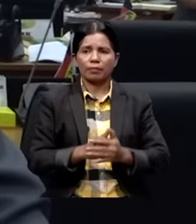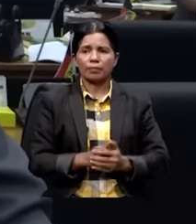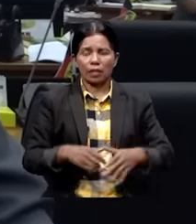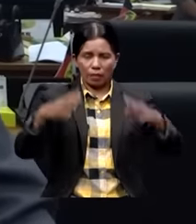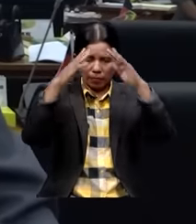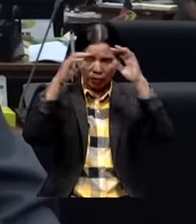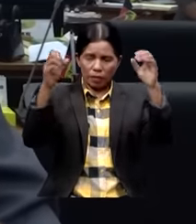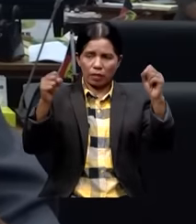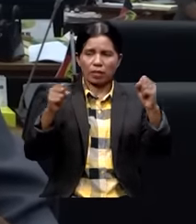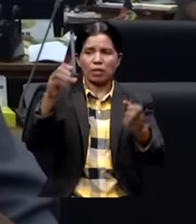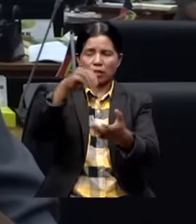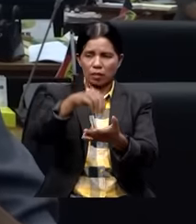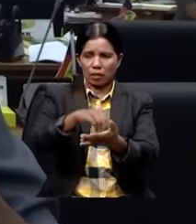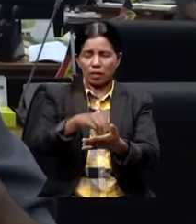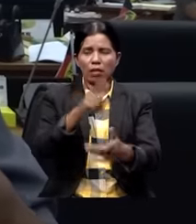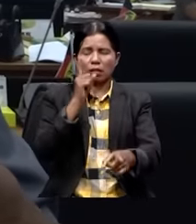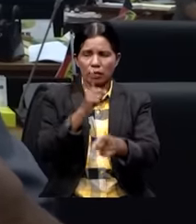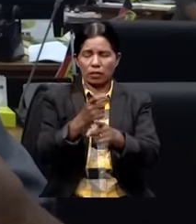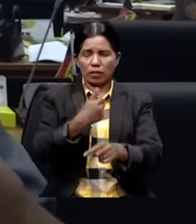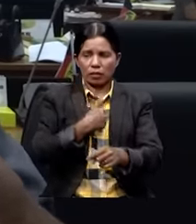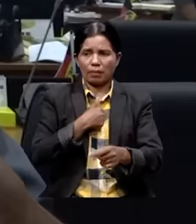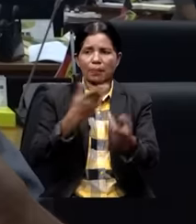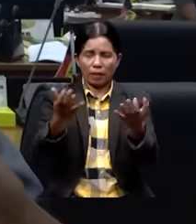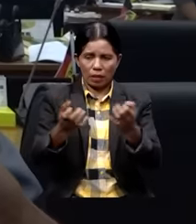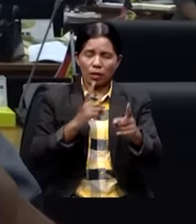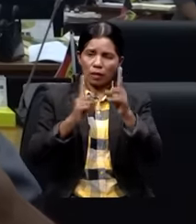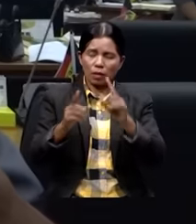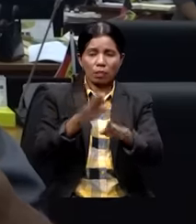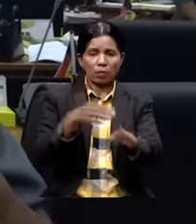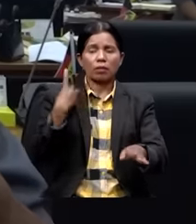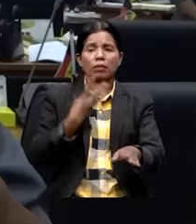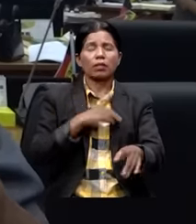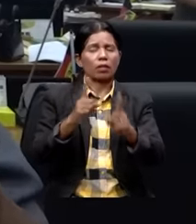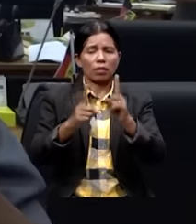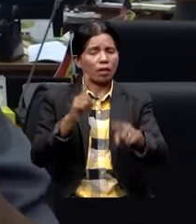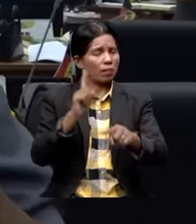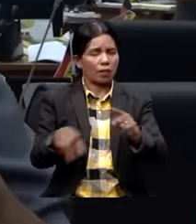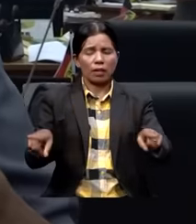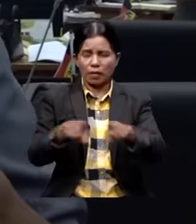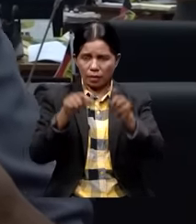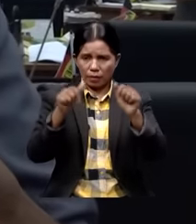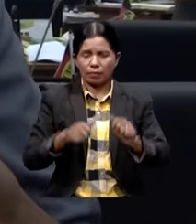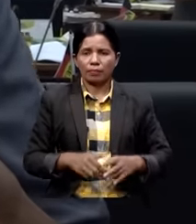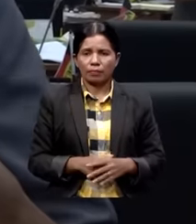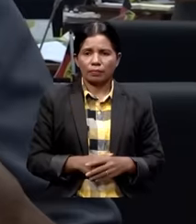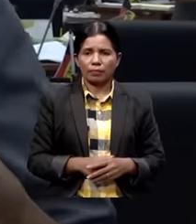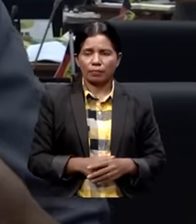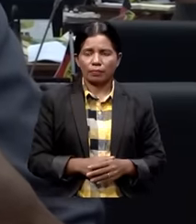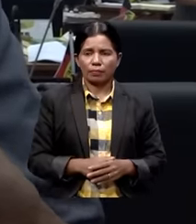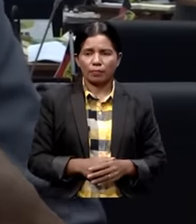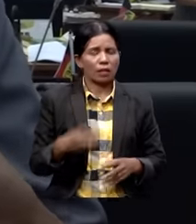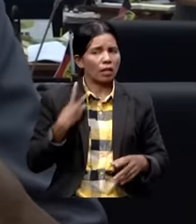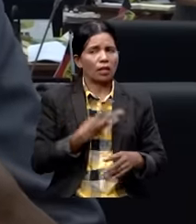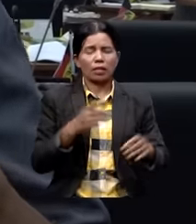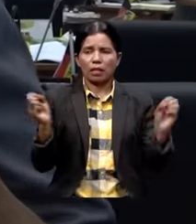Presidente da República, tau orang, tau lolos, ah, akar kualia, bulu ita kualia, labela ni sana, labela ni sana. Ita la os dia